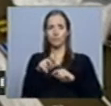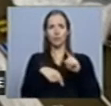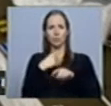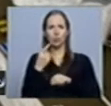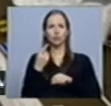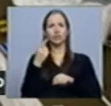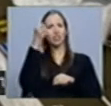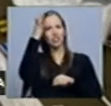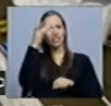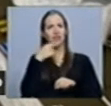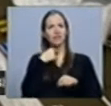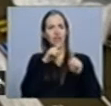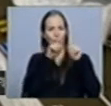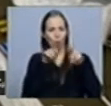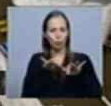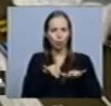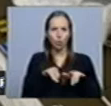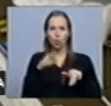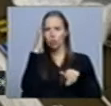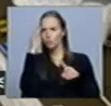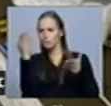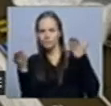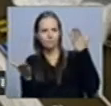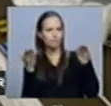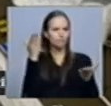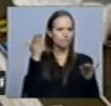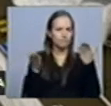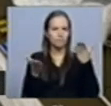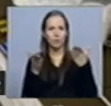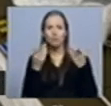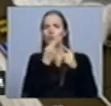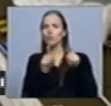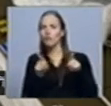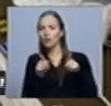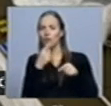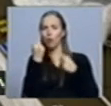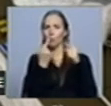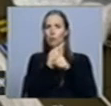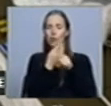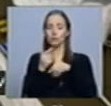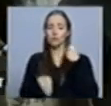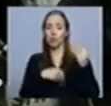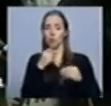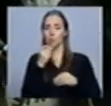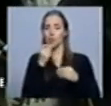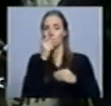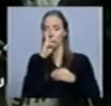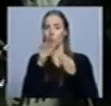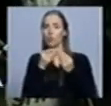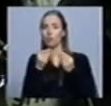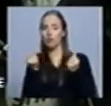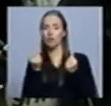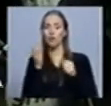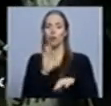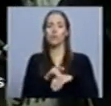padrões, base de dados para ver se há alguma variação preocupante na qualidade do ar e, portanto, é